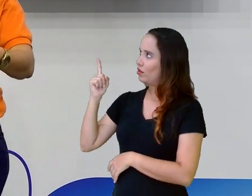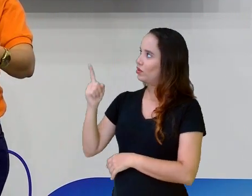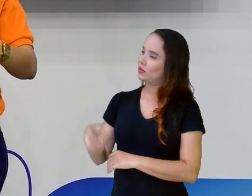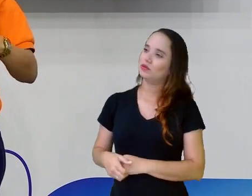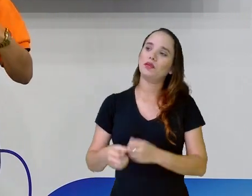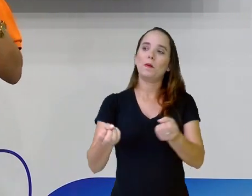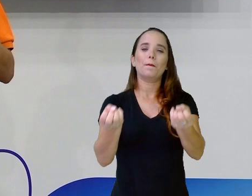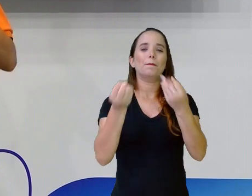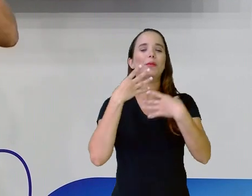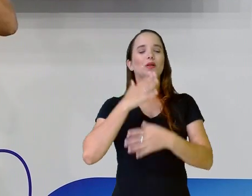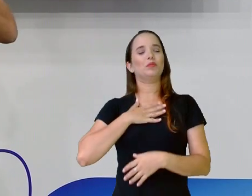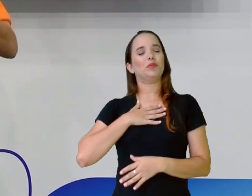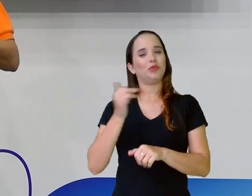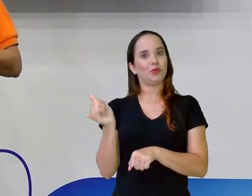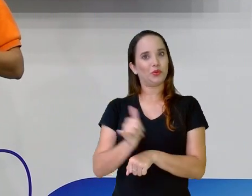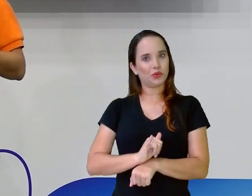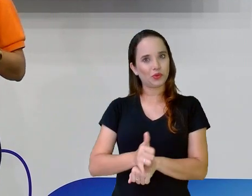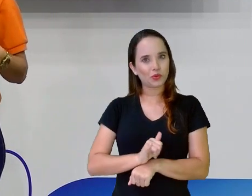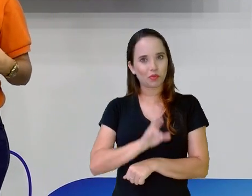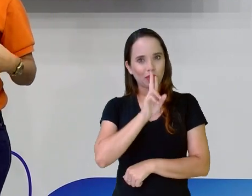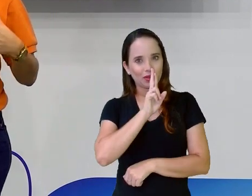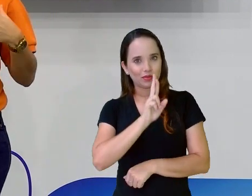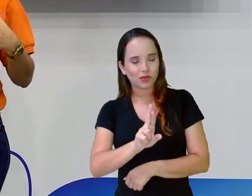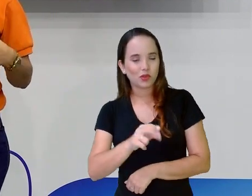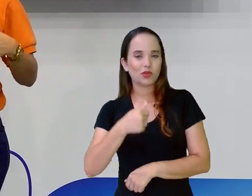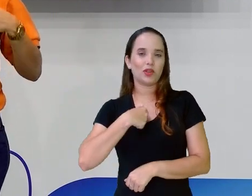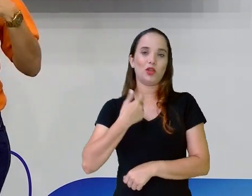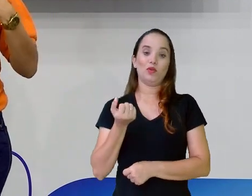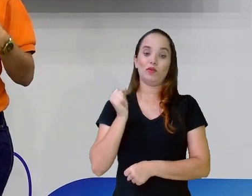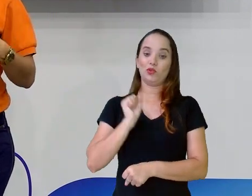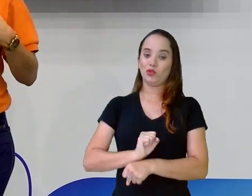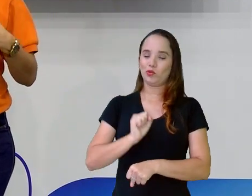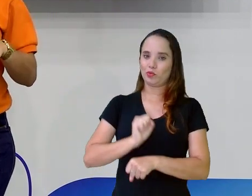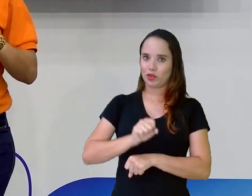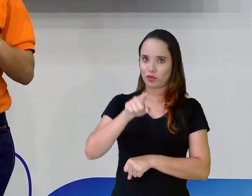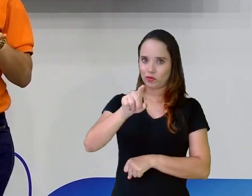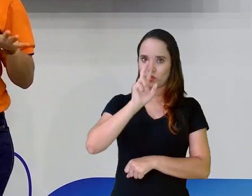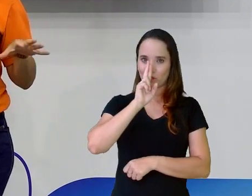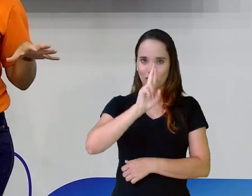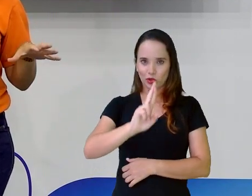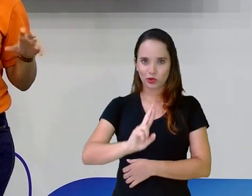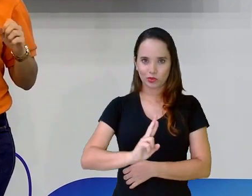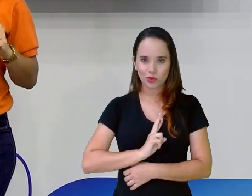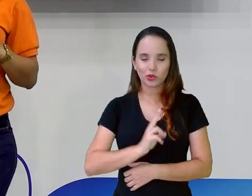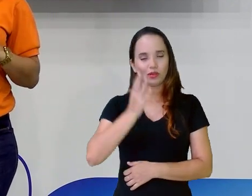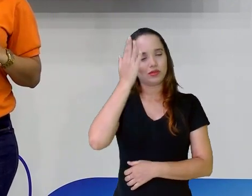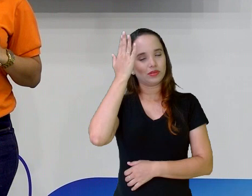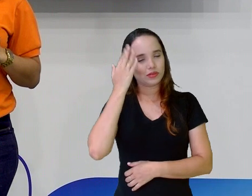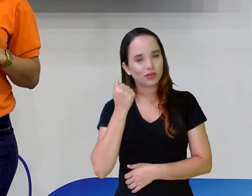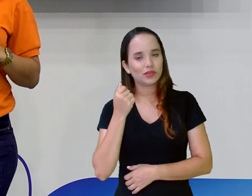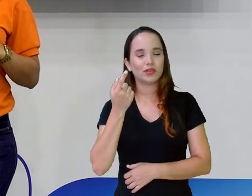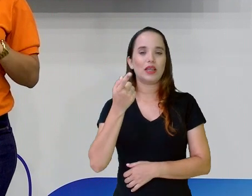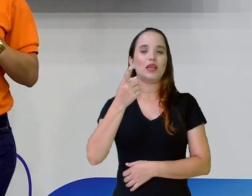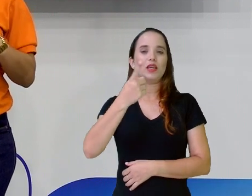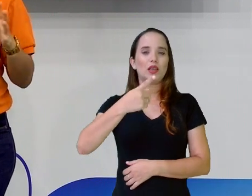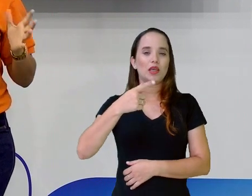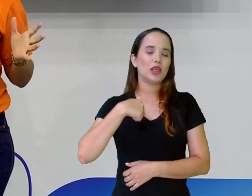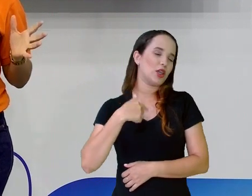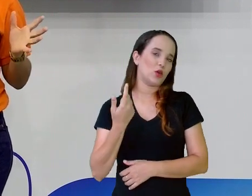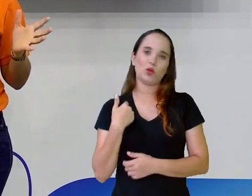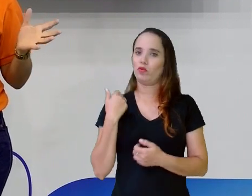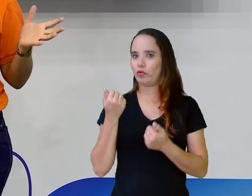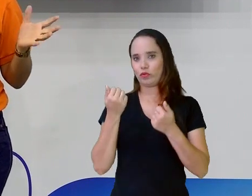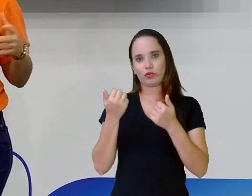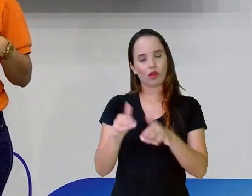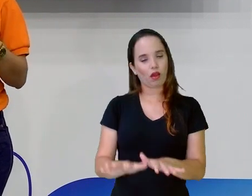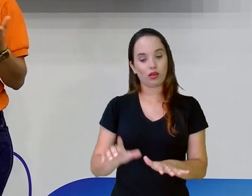no YouTube, que eu, lógico, vou esperar a sua resposta. Tenho certeza que não